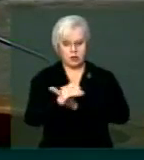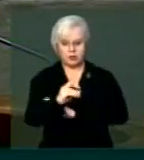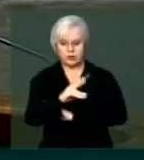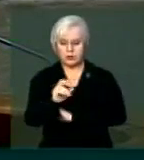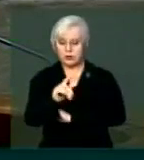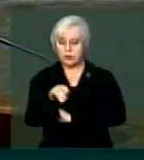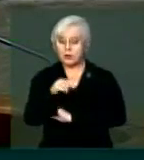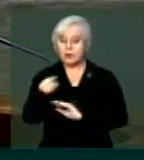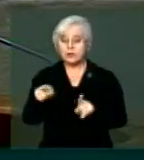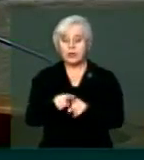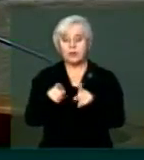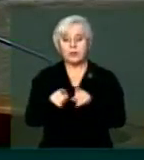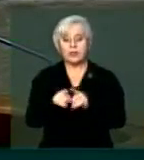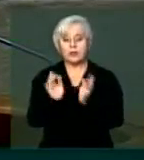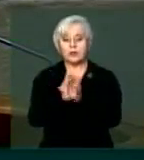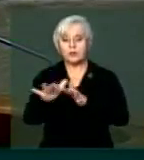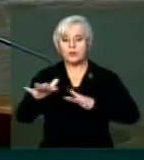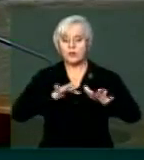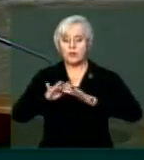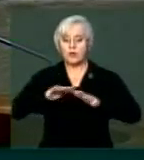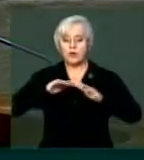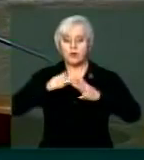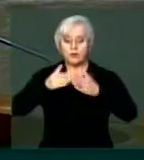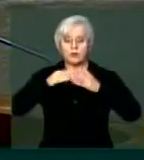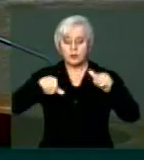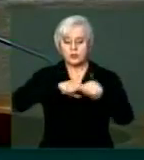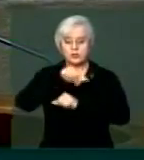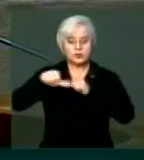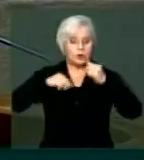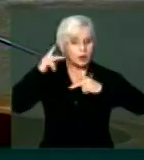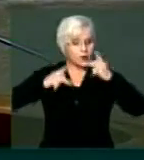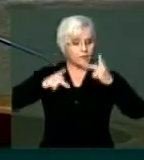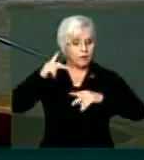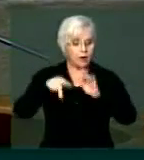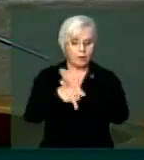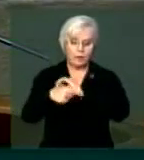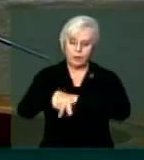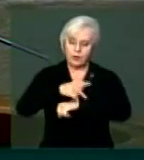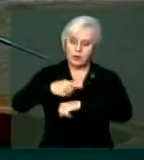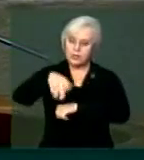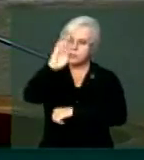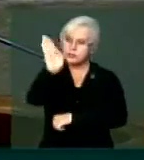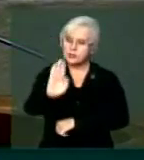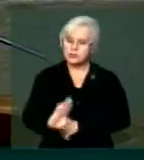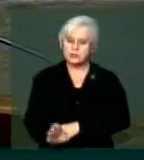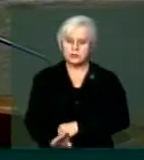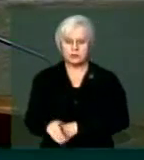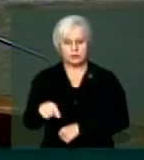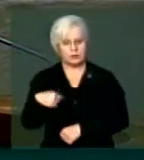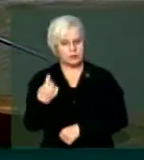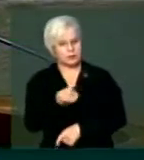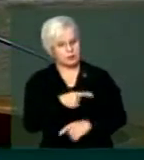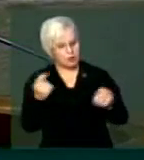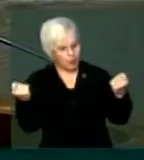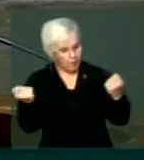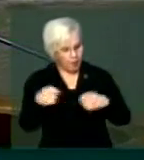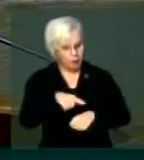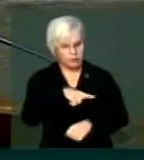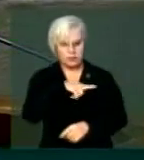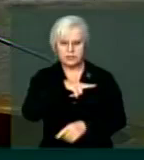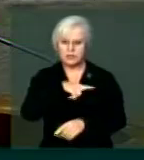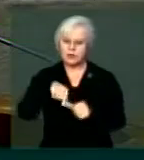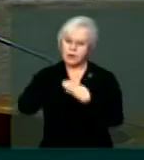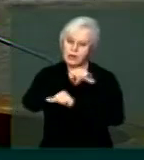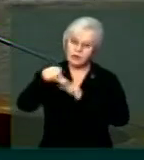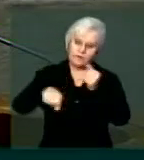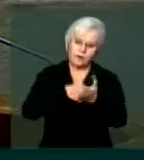mas o movimento político pela reforma agrária, pela reforma política, para que a gente tenha de verdade